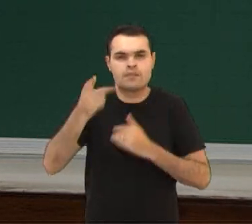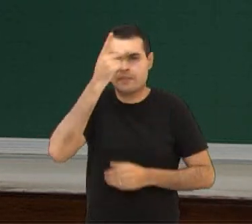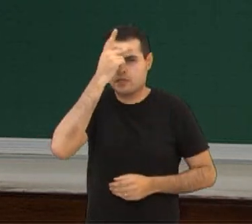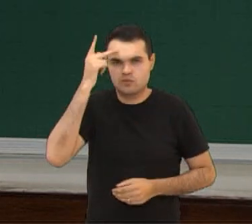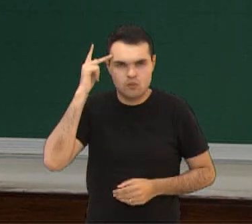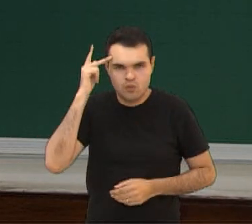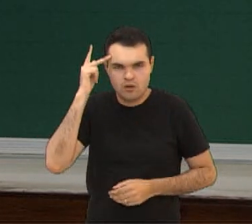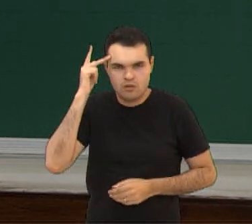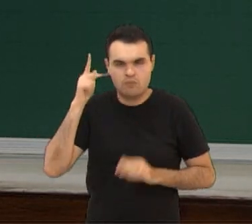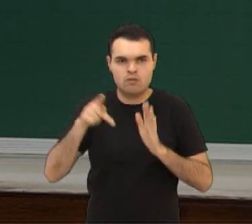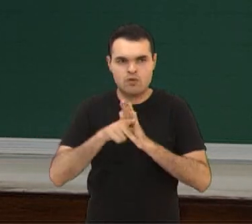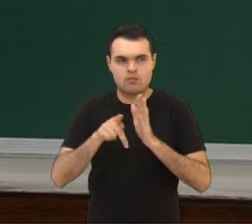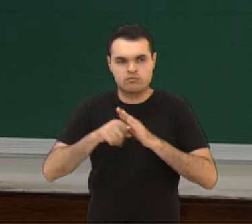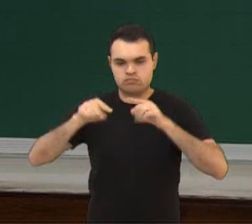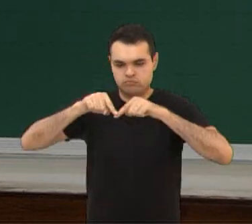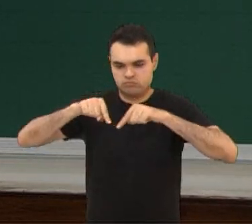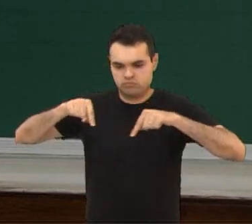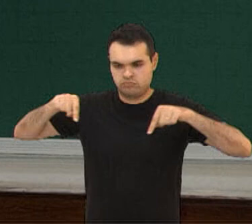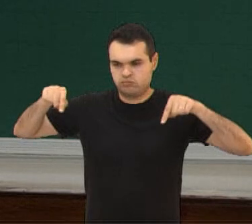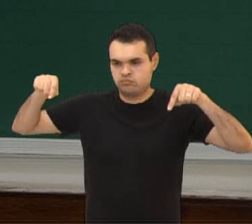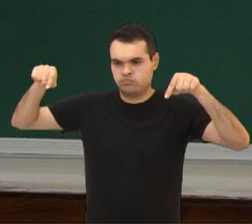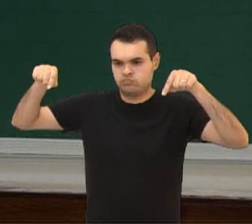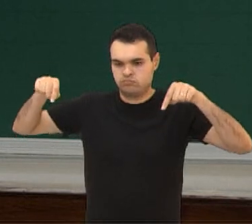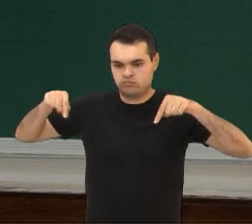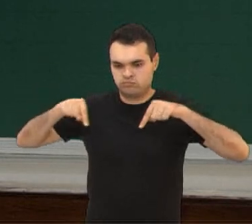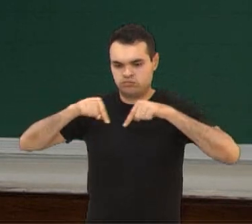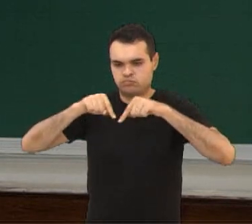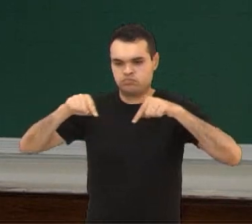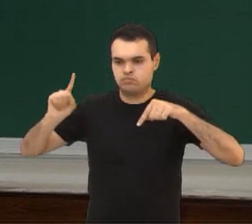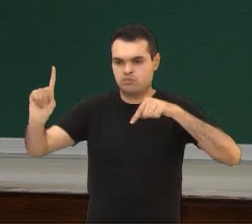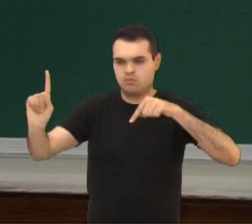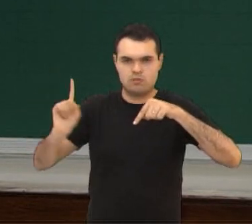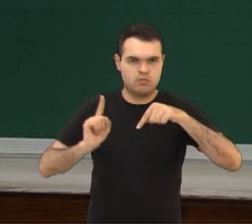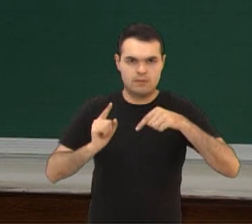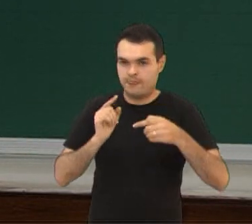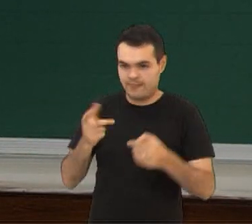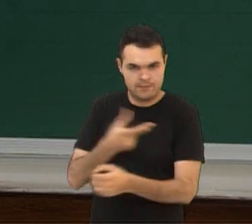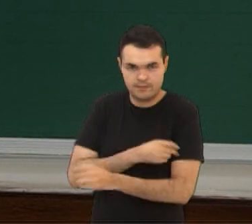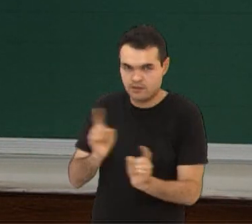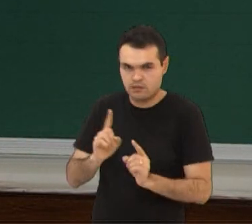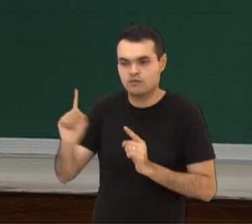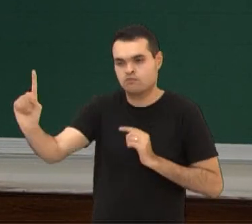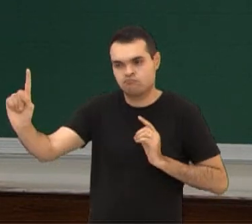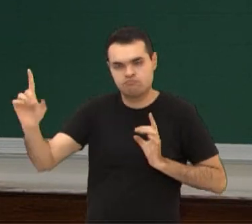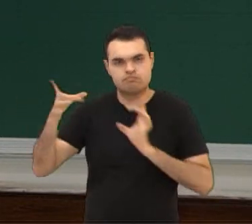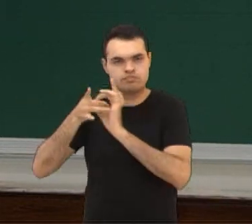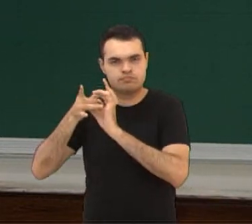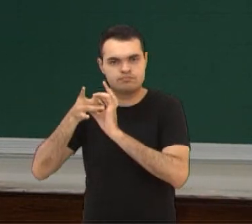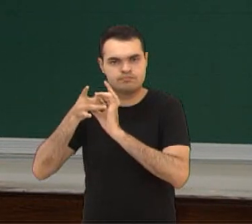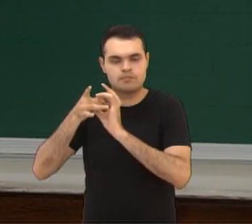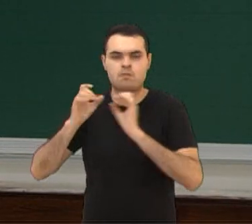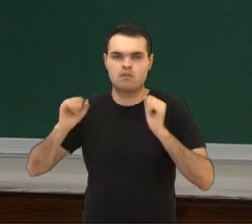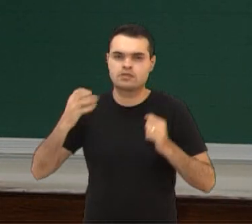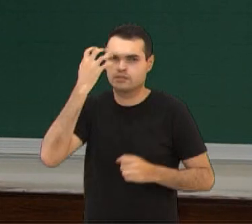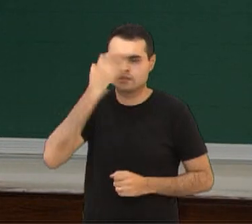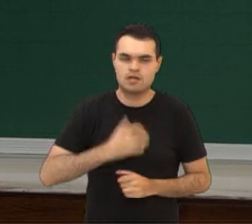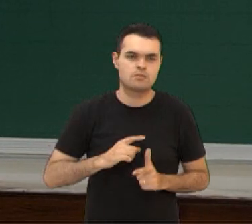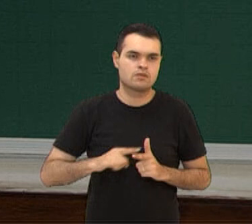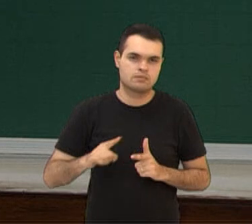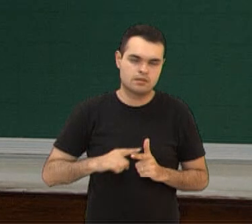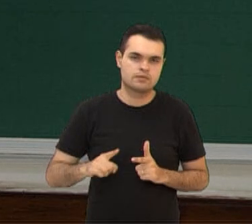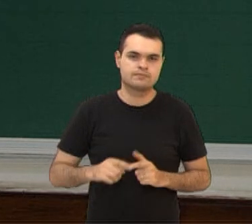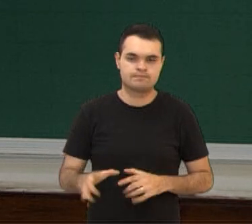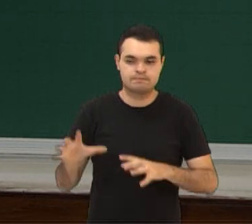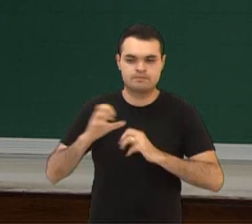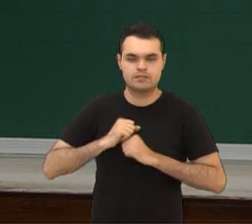integrante desse escudo humano aí deixar de tomar a vacina, a doença chega até a pessoa que por um motivo mais sério não pôde tomar a vacina